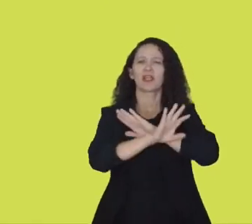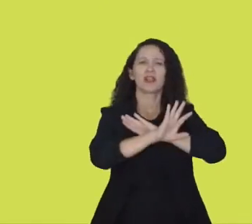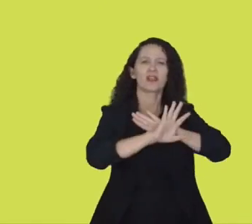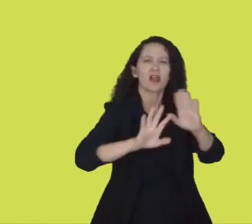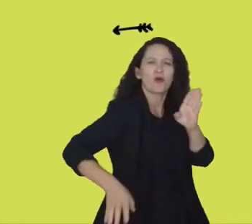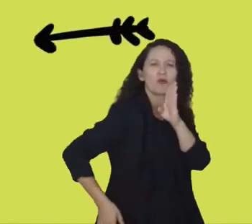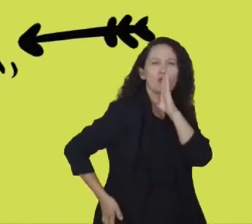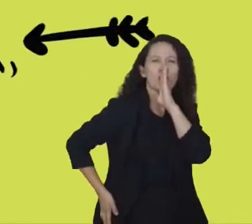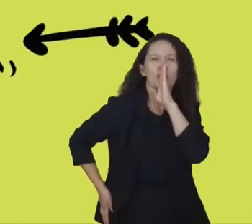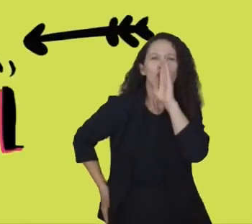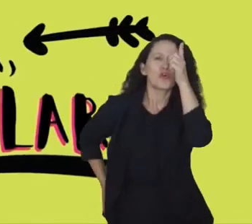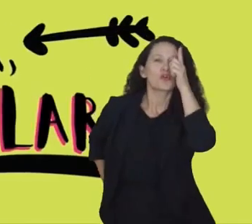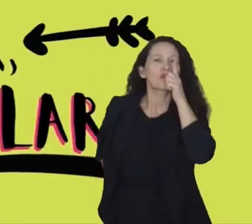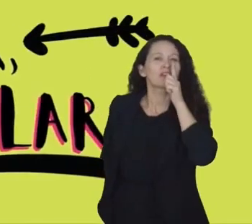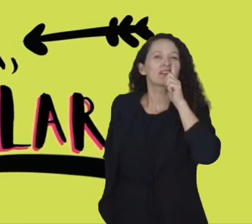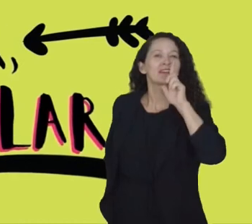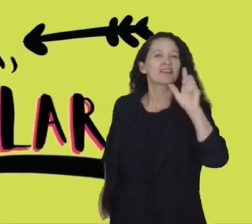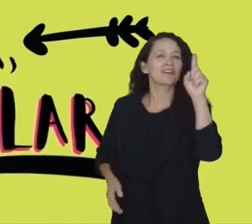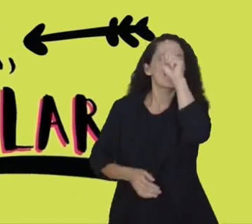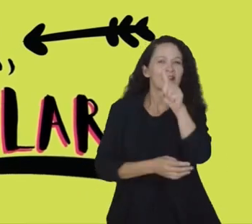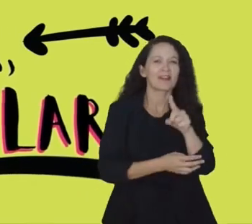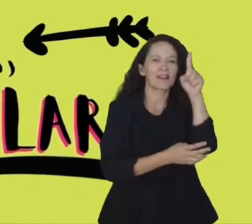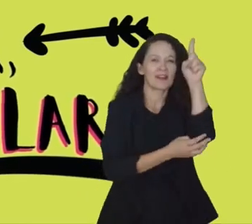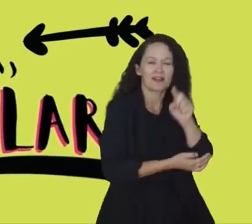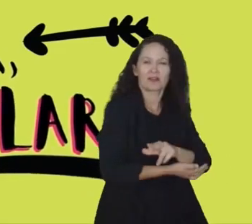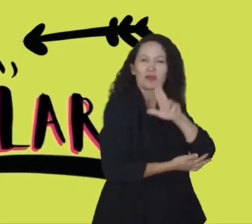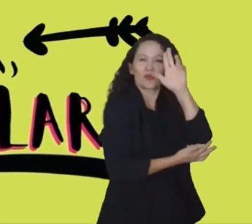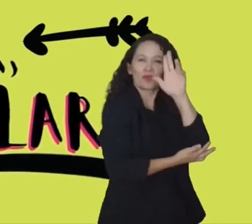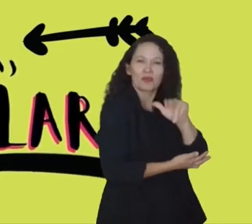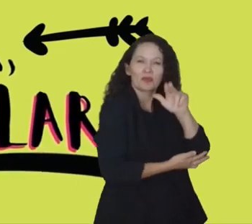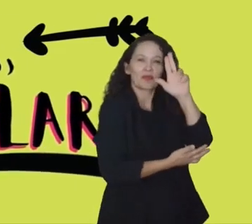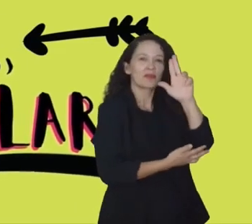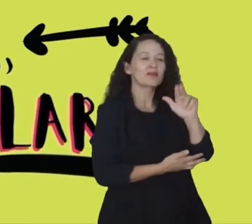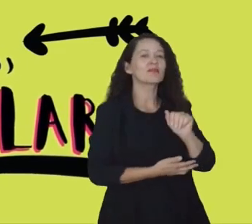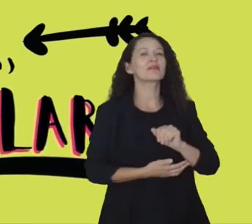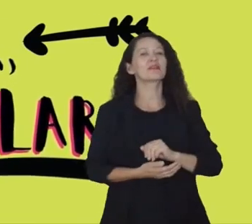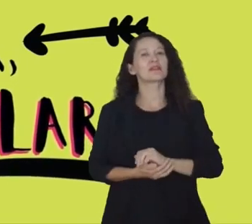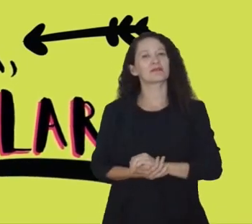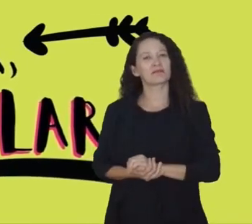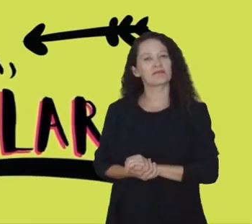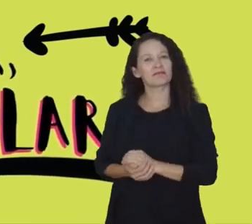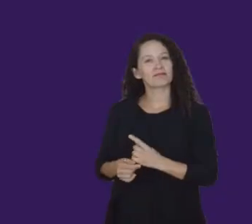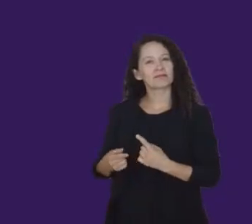Não vão mais conseguir me anular, me calar.